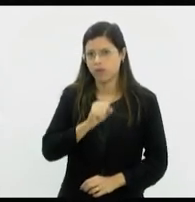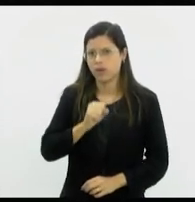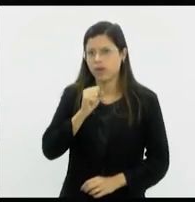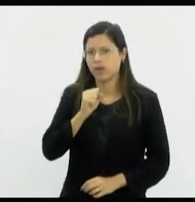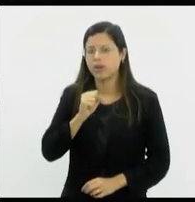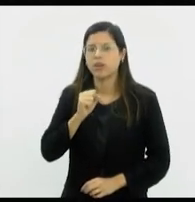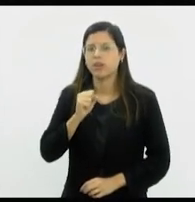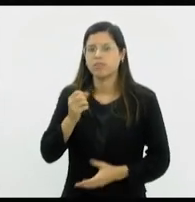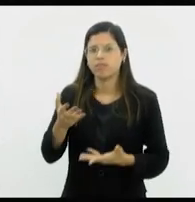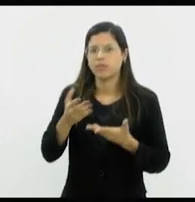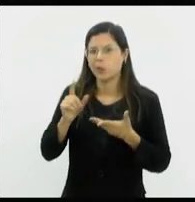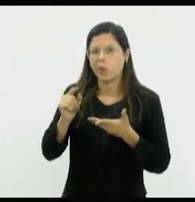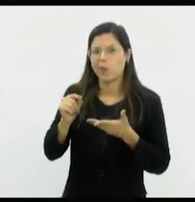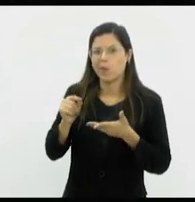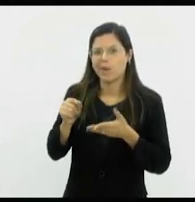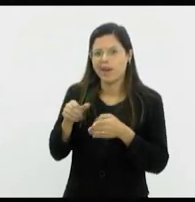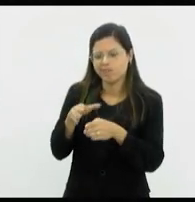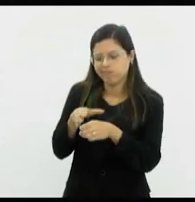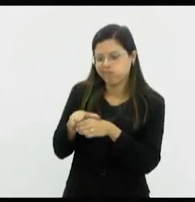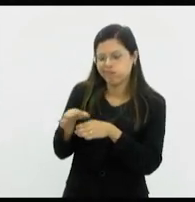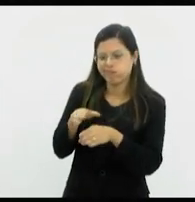a ensinar,